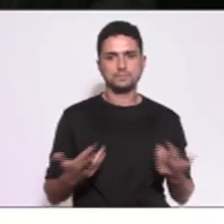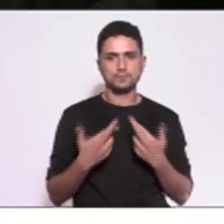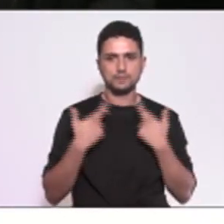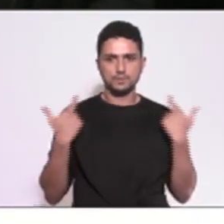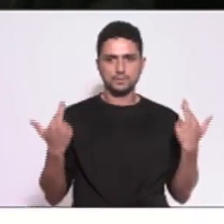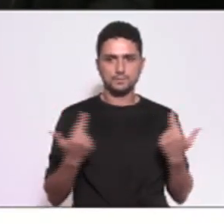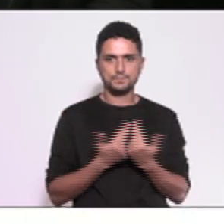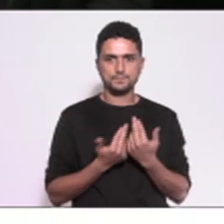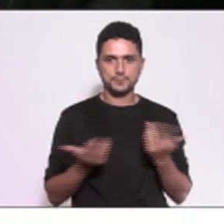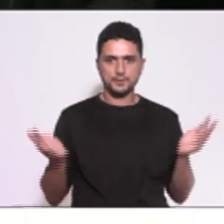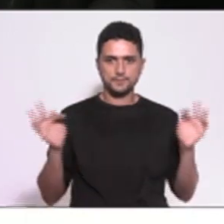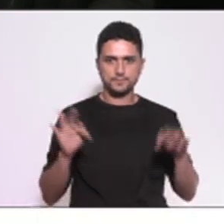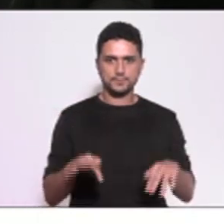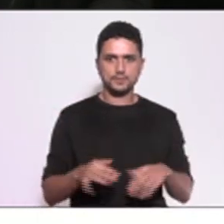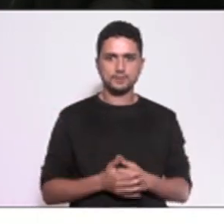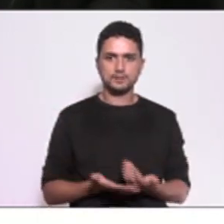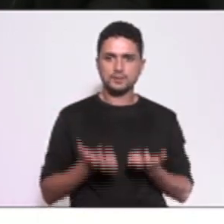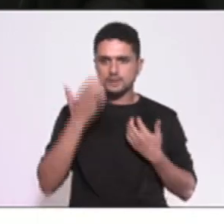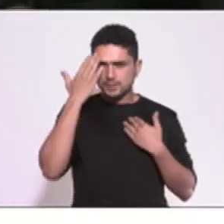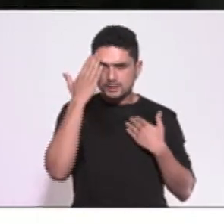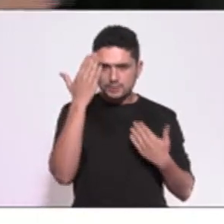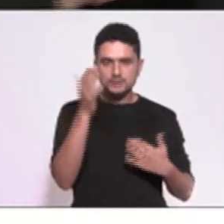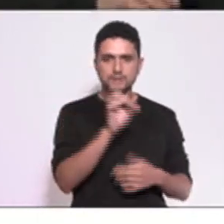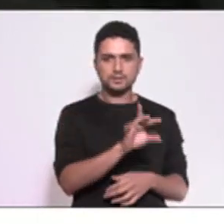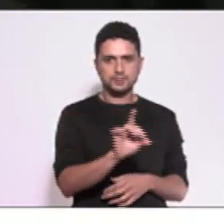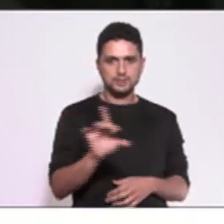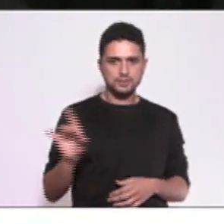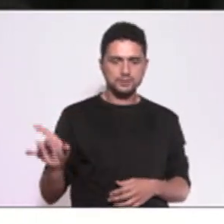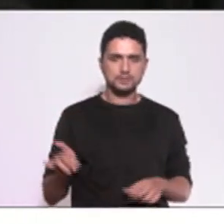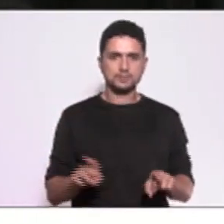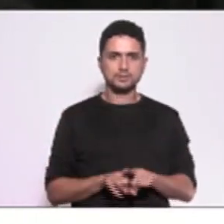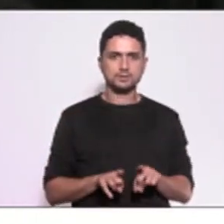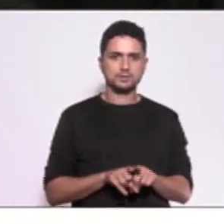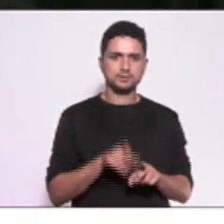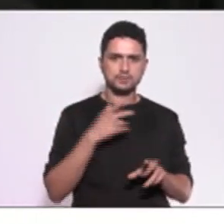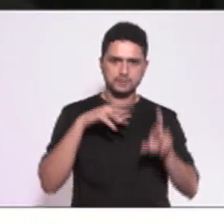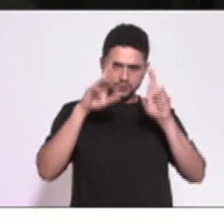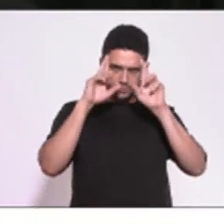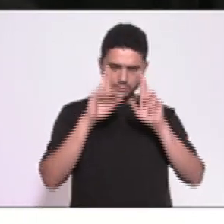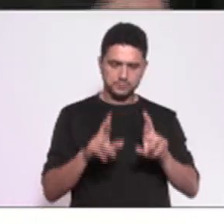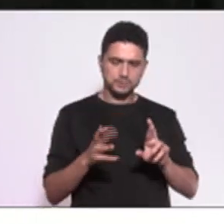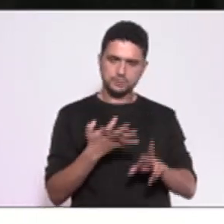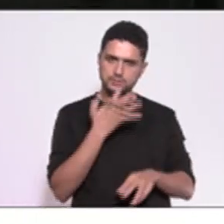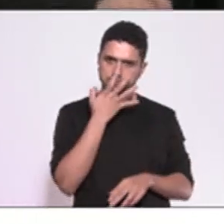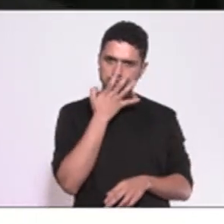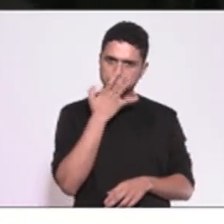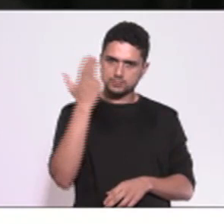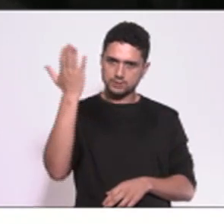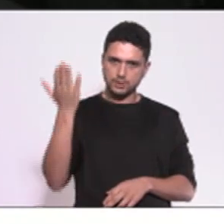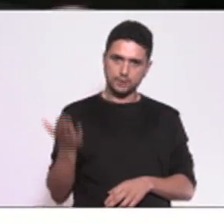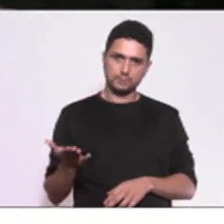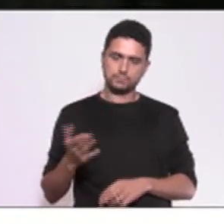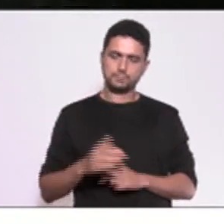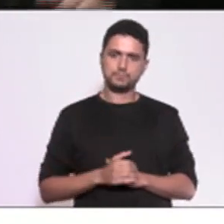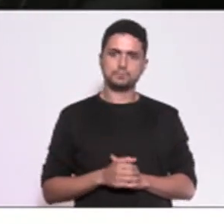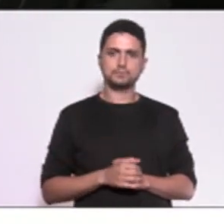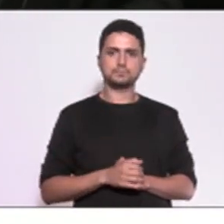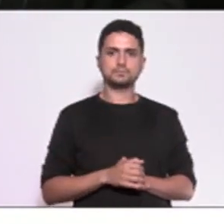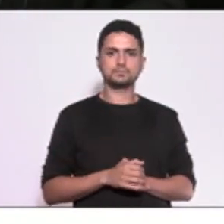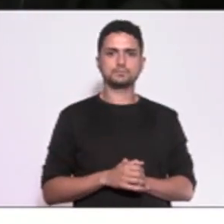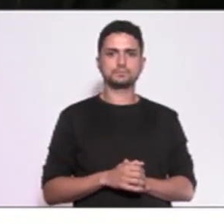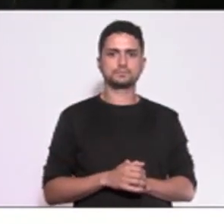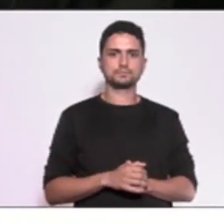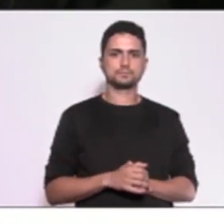Finalizando, gostaria de agradecer a presença e reiterar nosso respeito e admiração pelo homenageado de hoje.